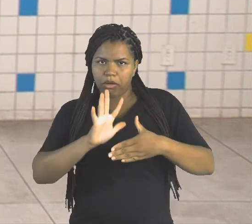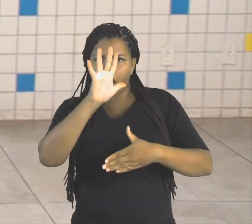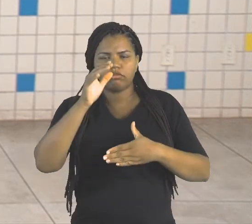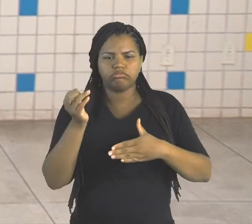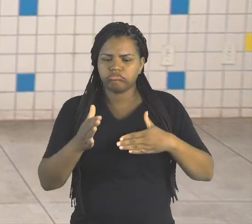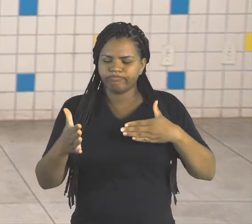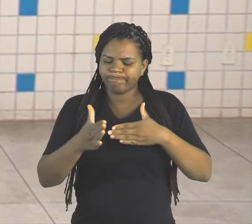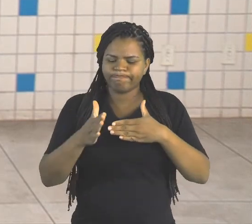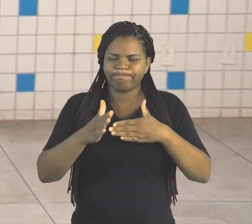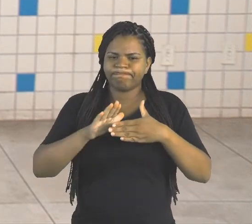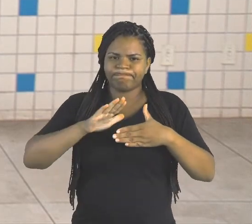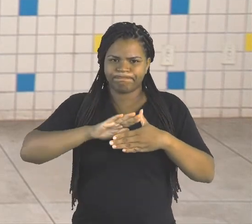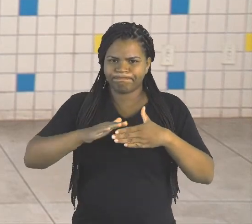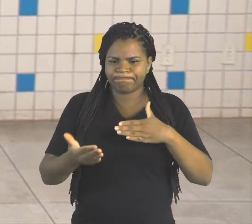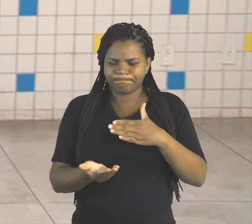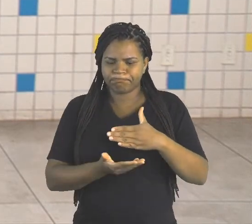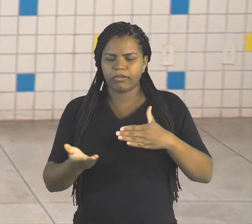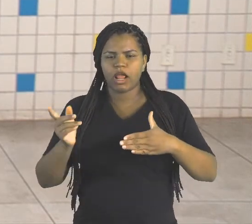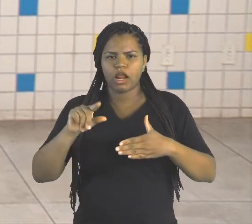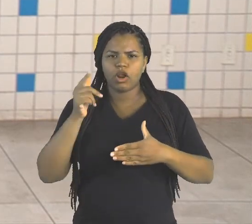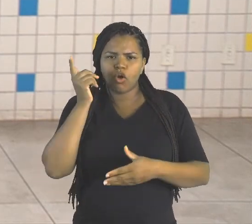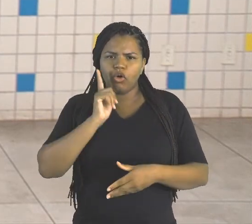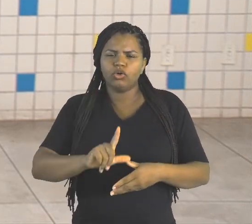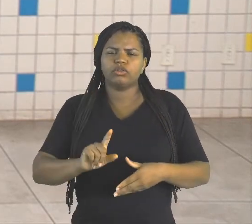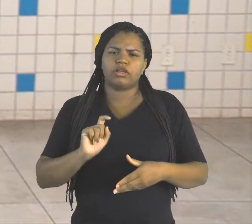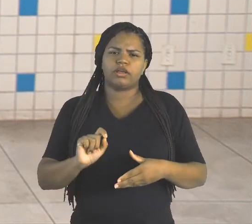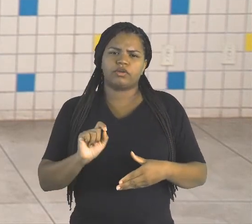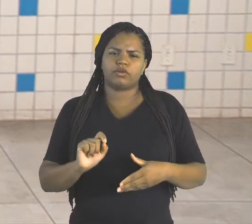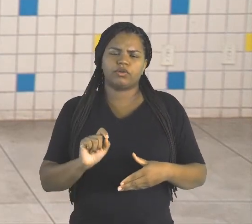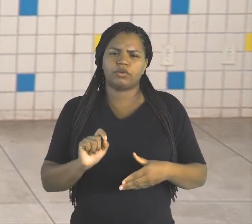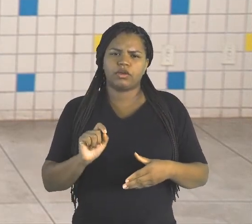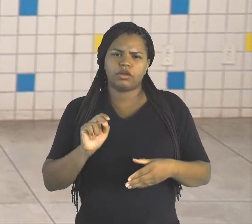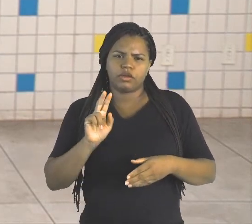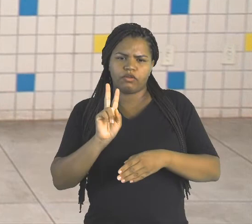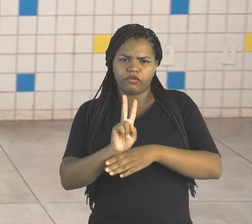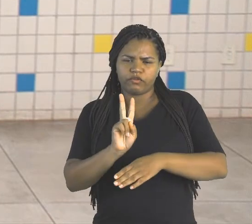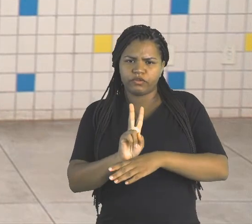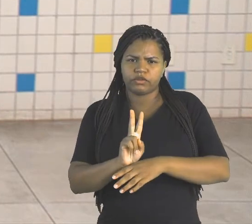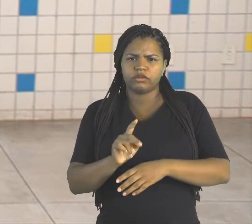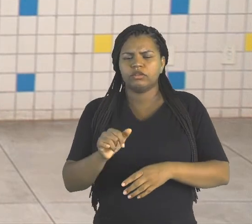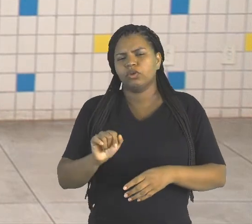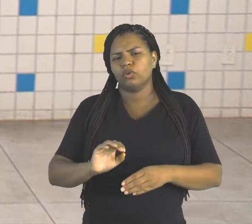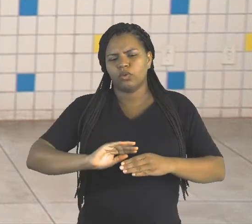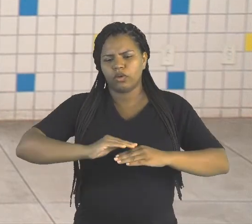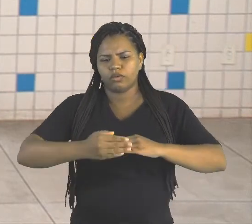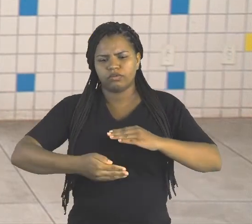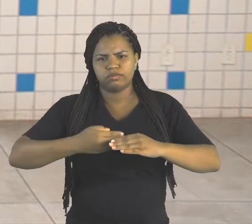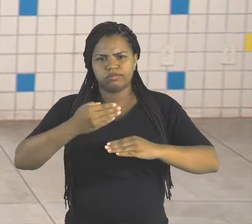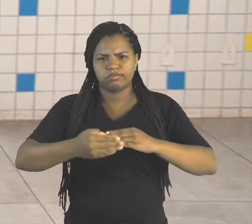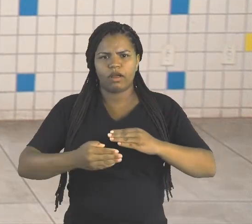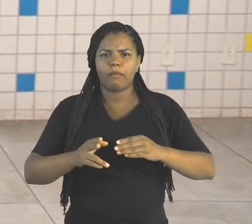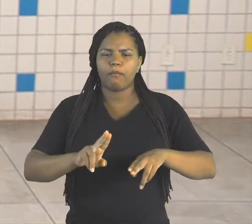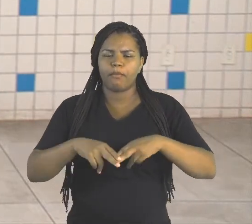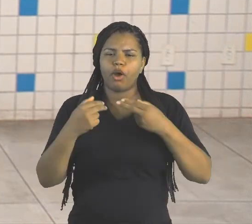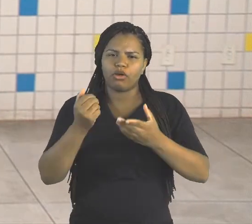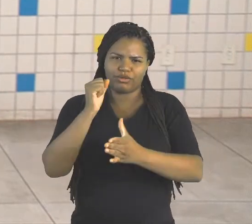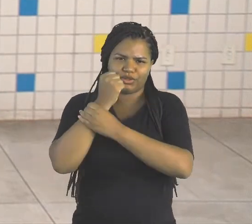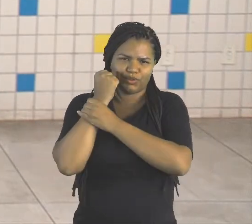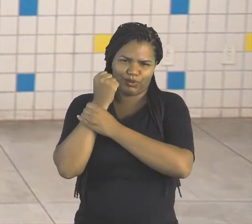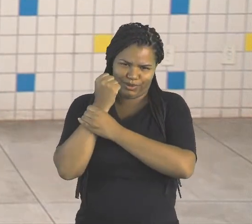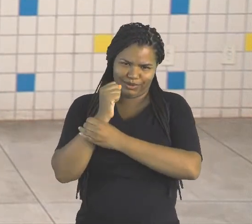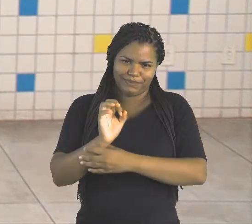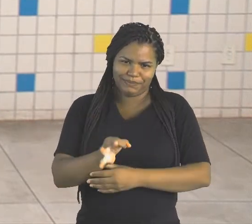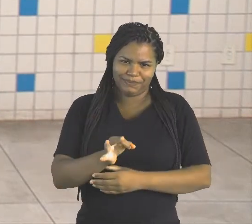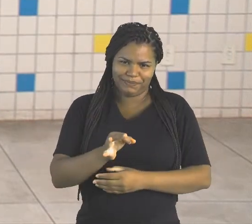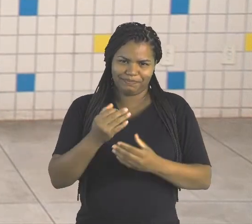a parte condutora do fio com medida de quê, pessoal? Muito bem, medida de segurança, parabéns!